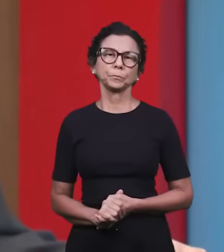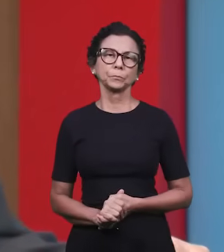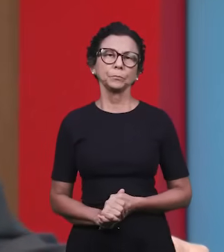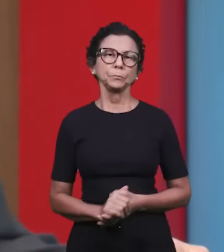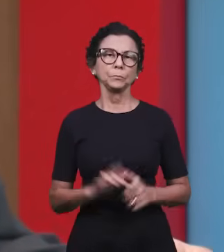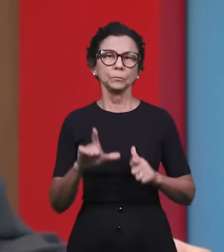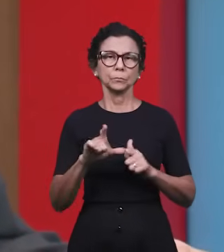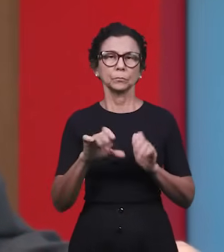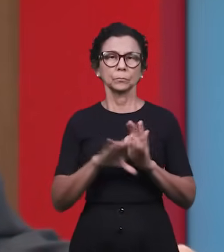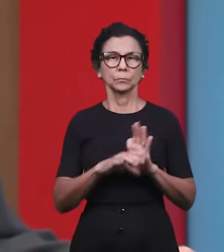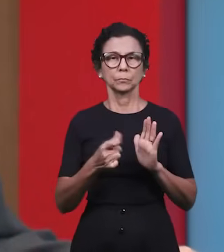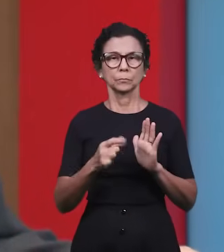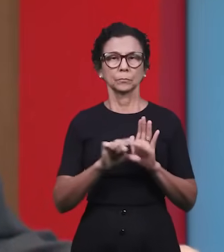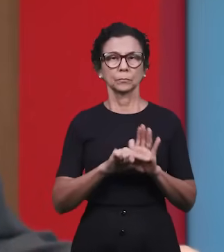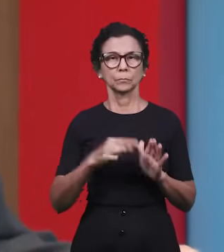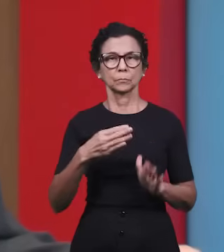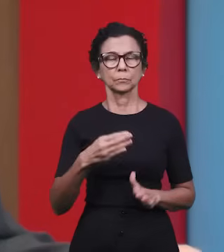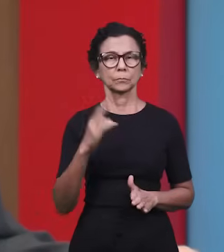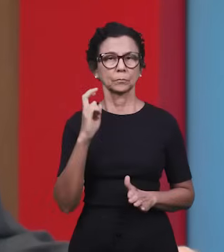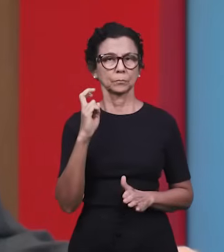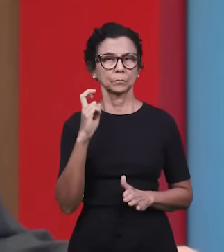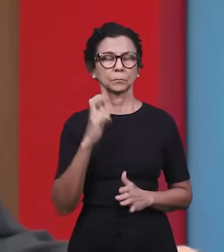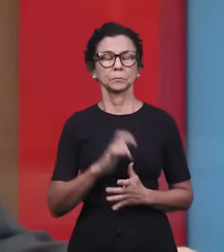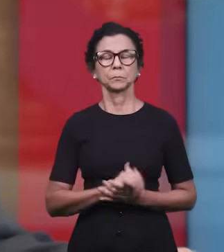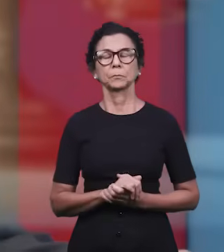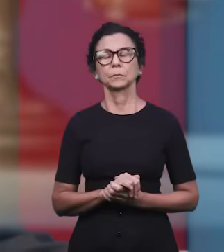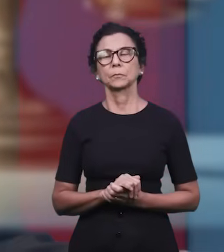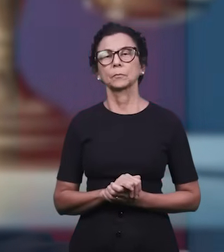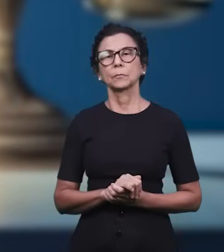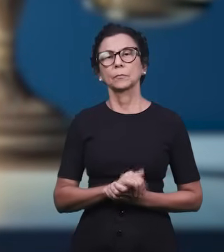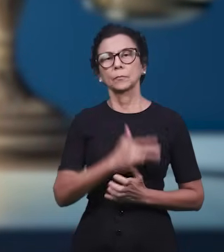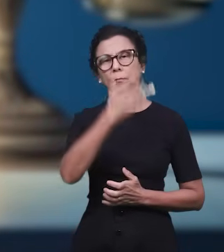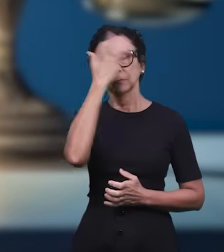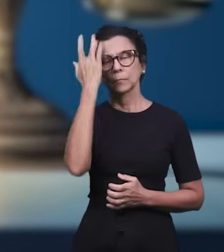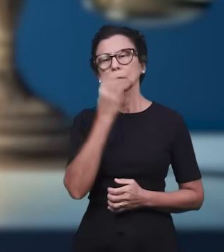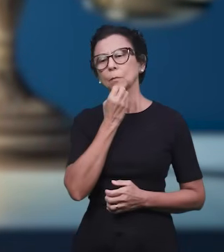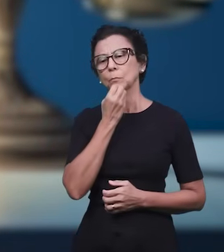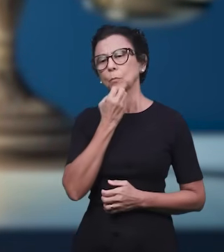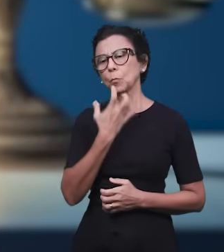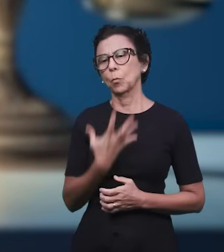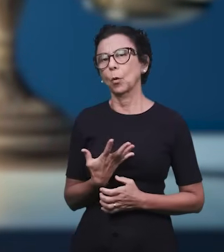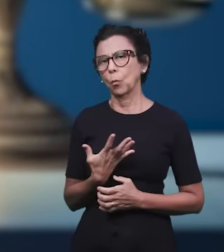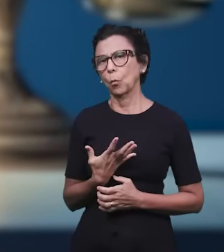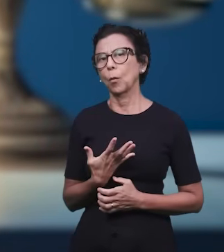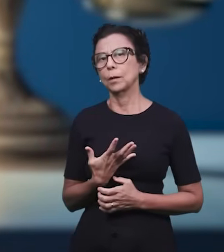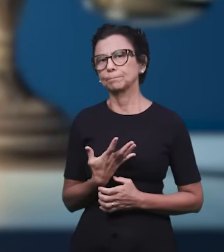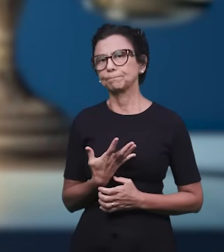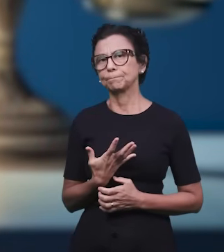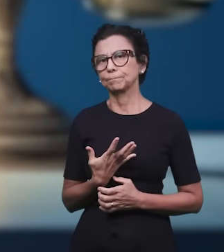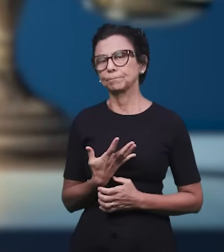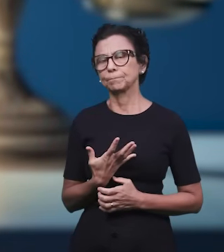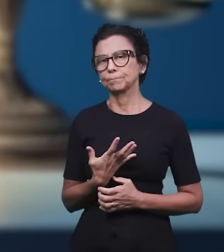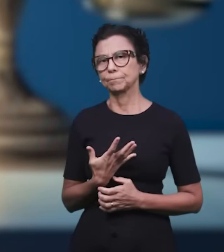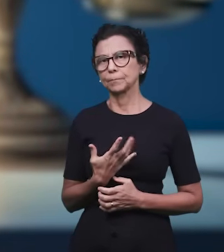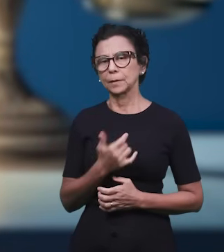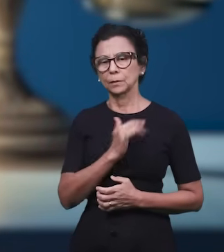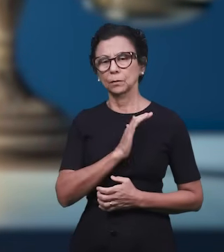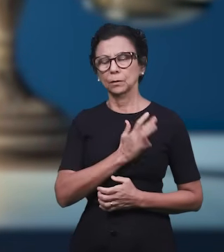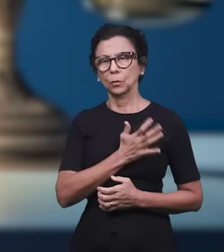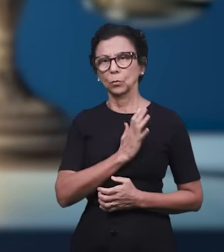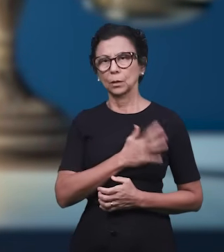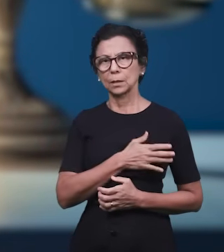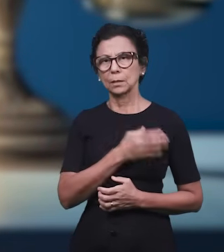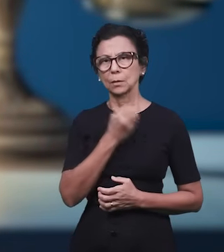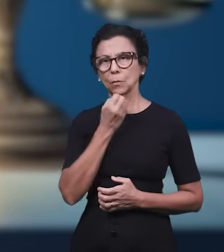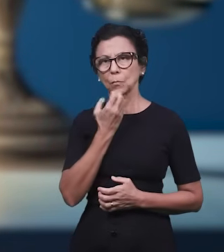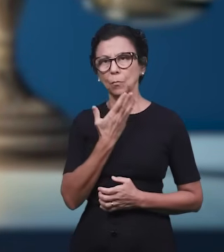assim, Lucas capítulo 6, verso 45, diz assim, o homem bom, do bom tesouro do seu